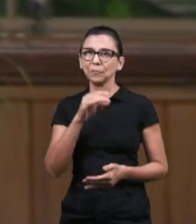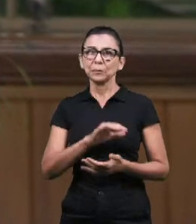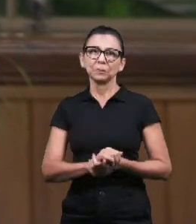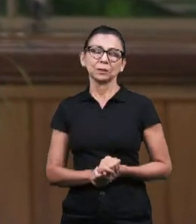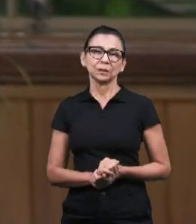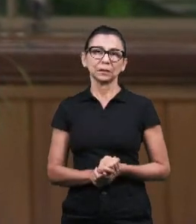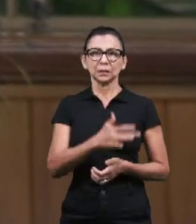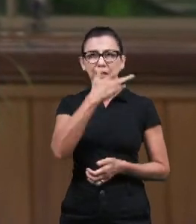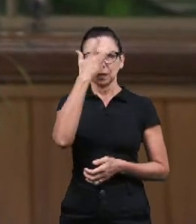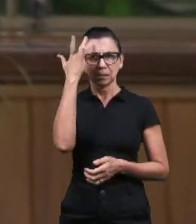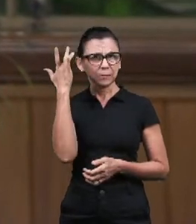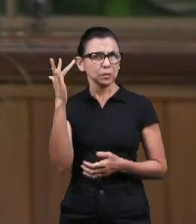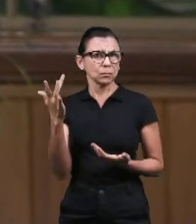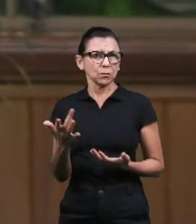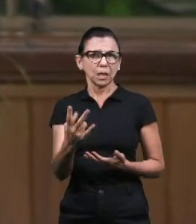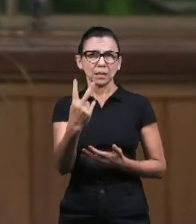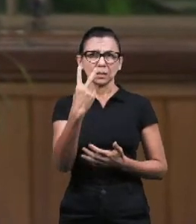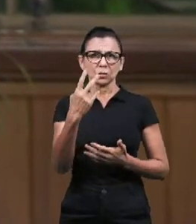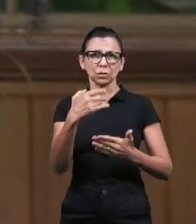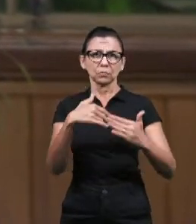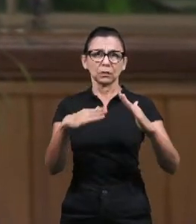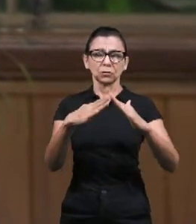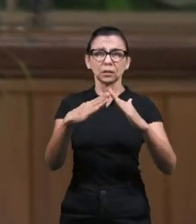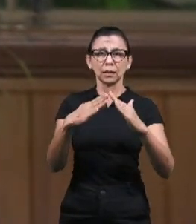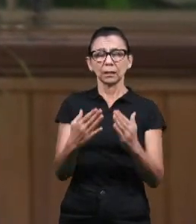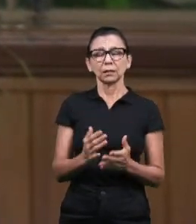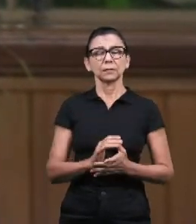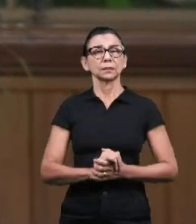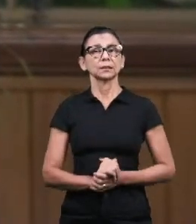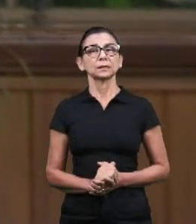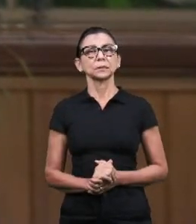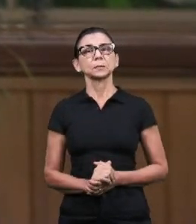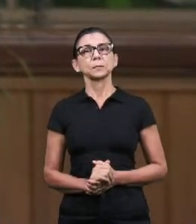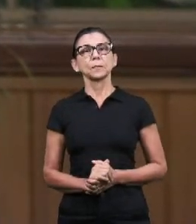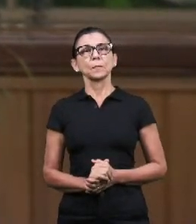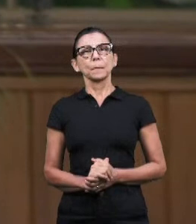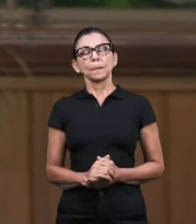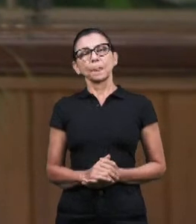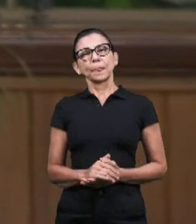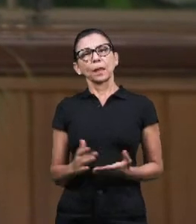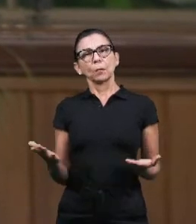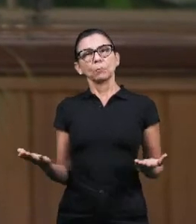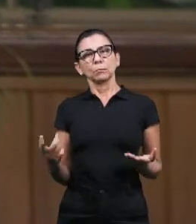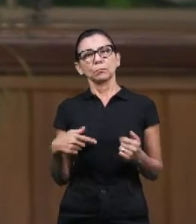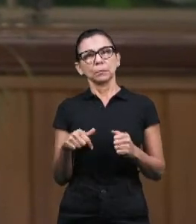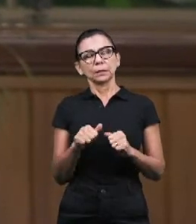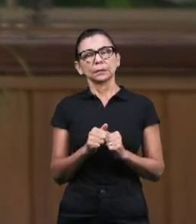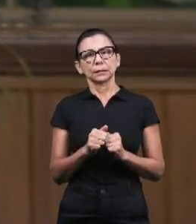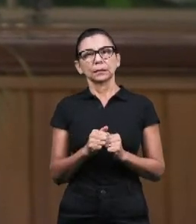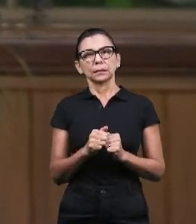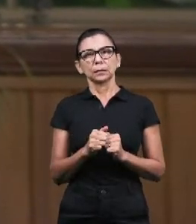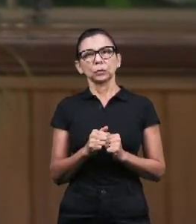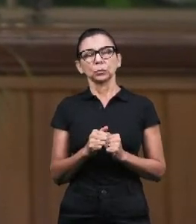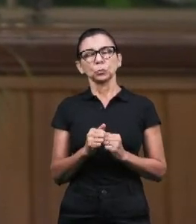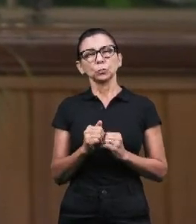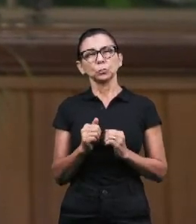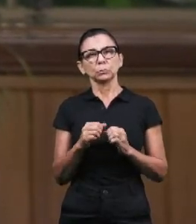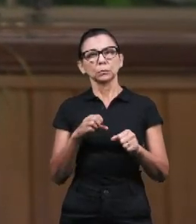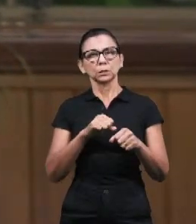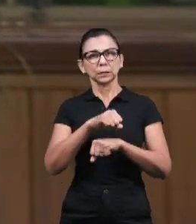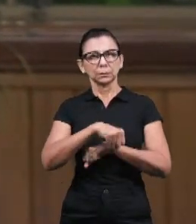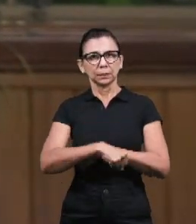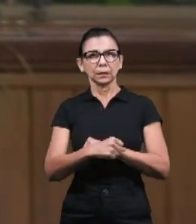lares, mas já estamos tendo presencialmente no Monaim aberto vagas para 1000 seminaristas. Isso já faz